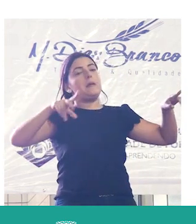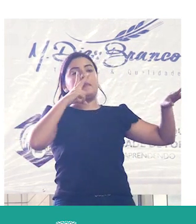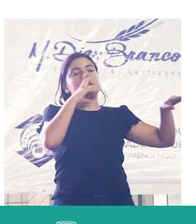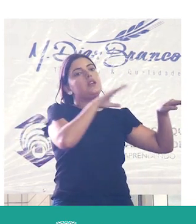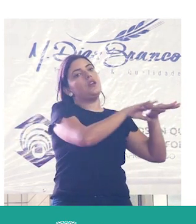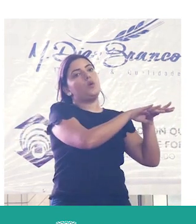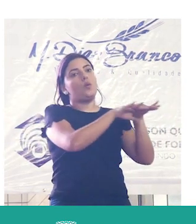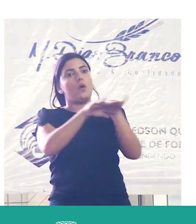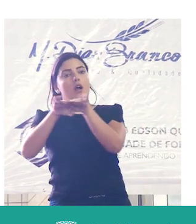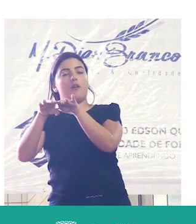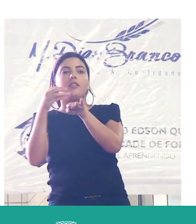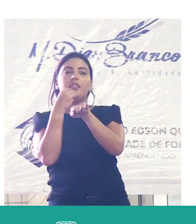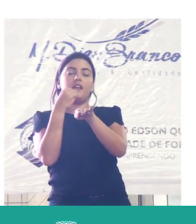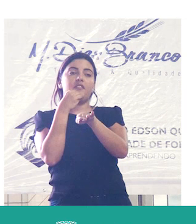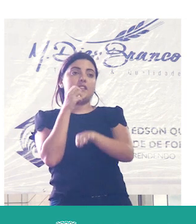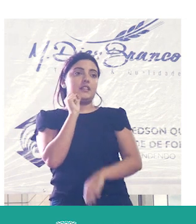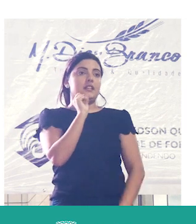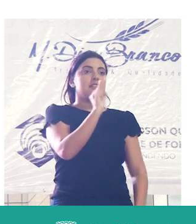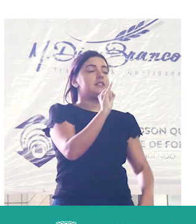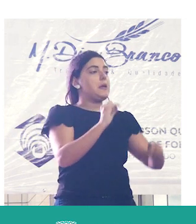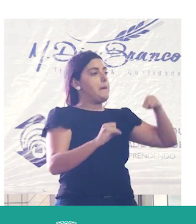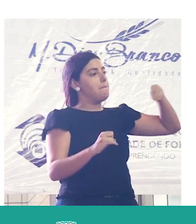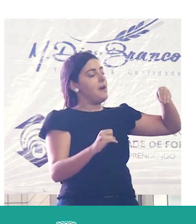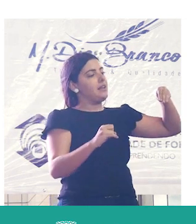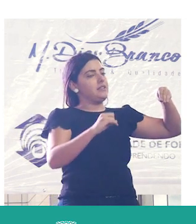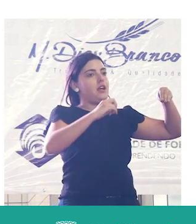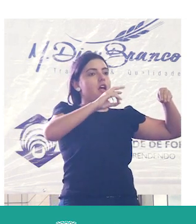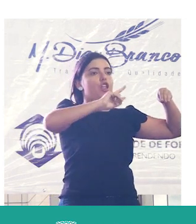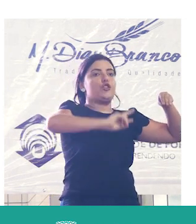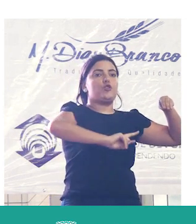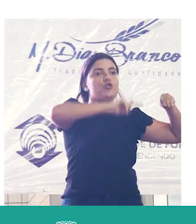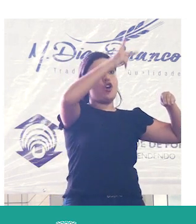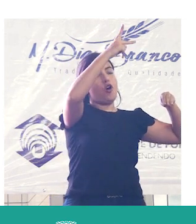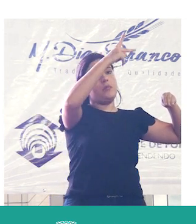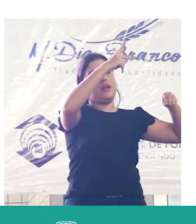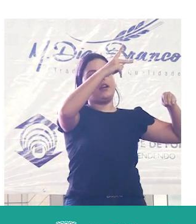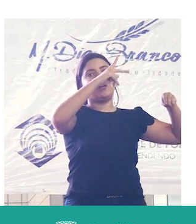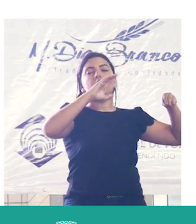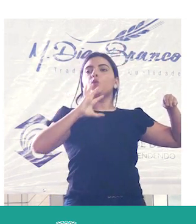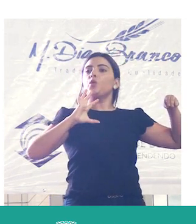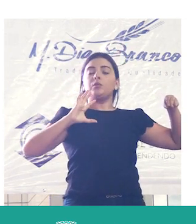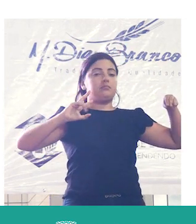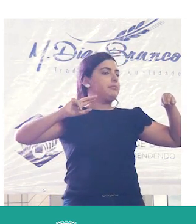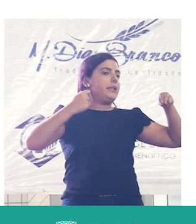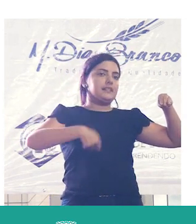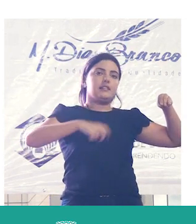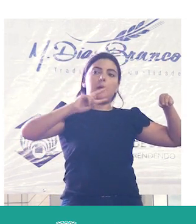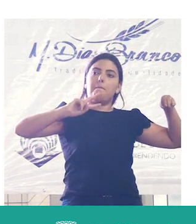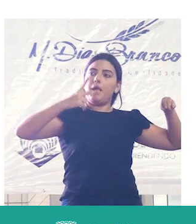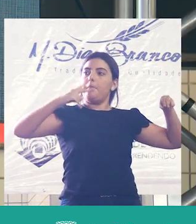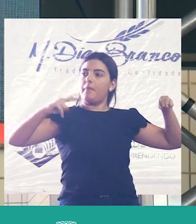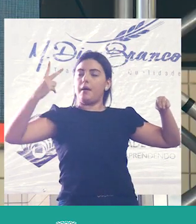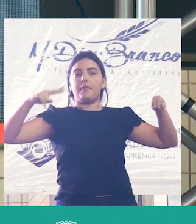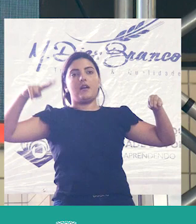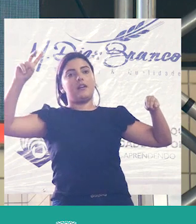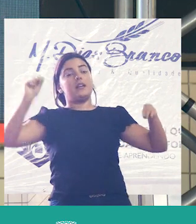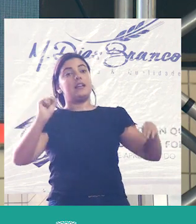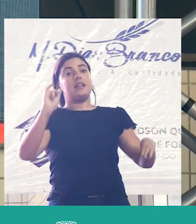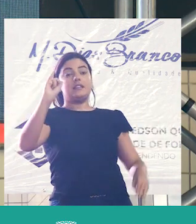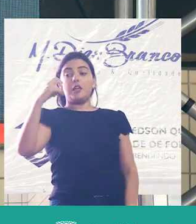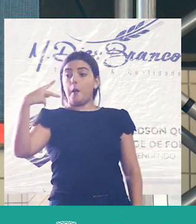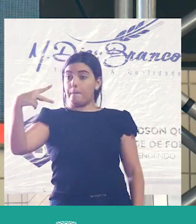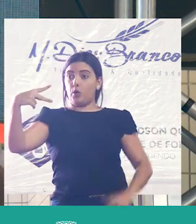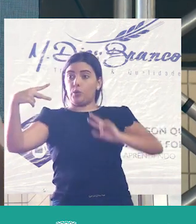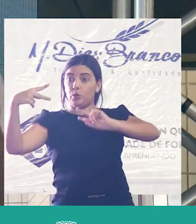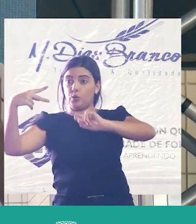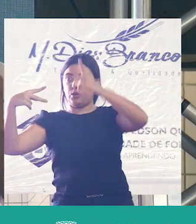proporção. Se você dobrar a massa de um reagente, tem que dobrar todas as outras massas. Se você dobrar a massa de um